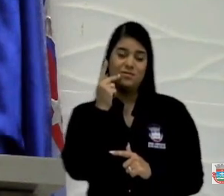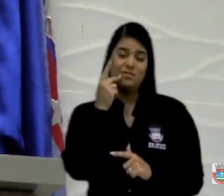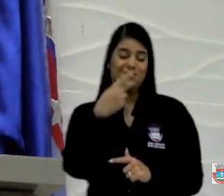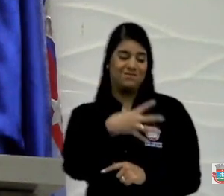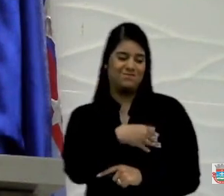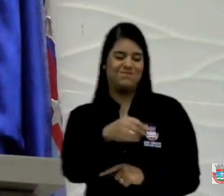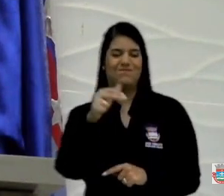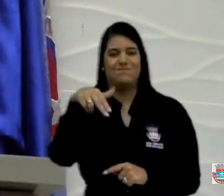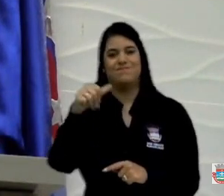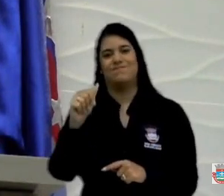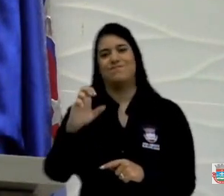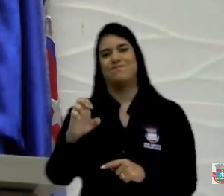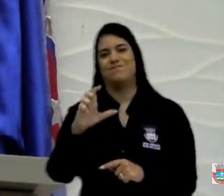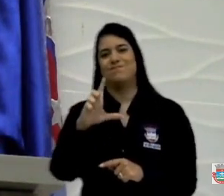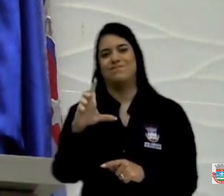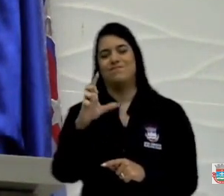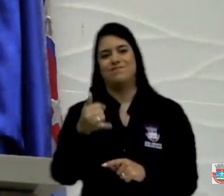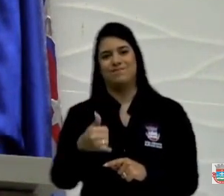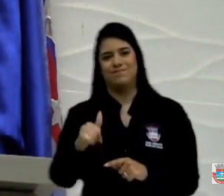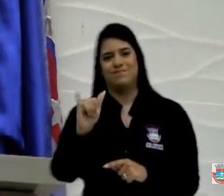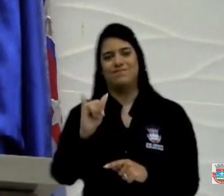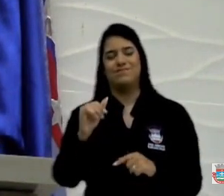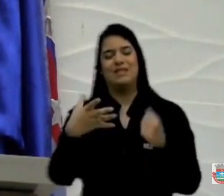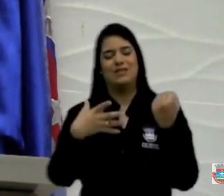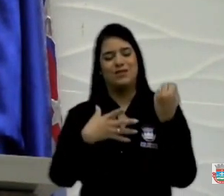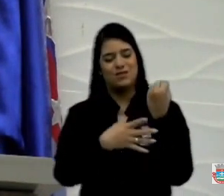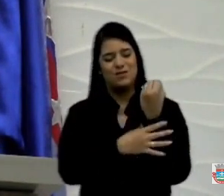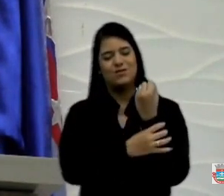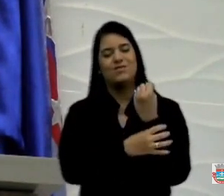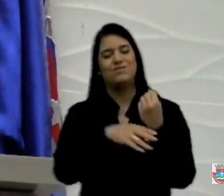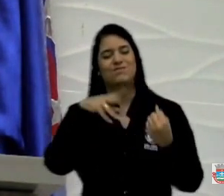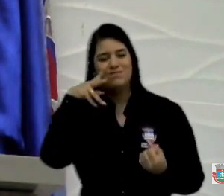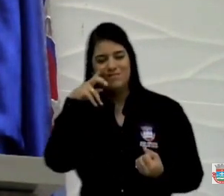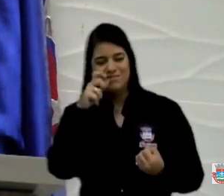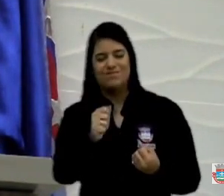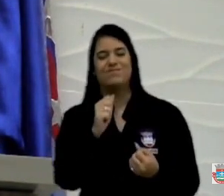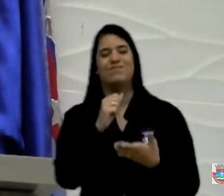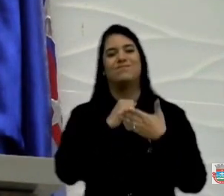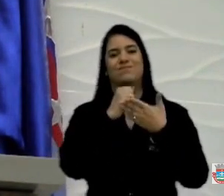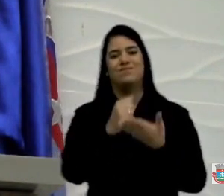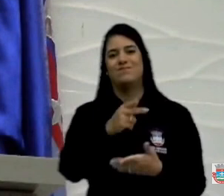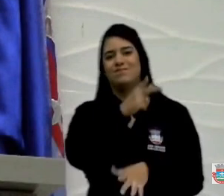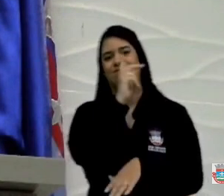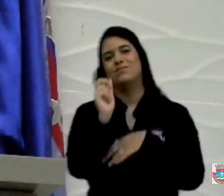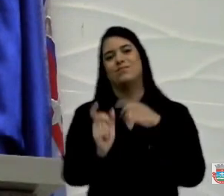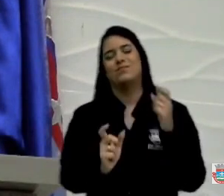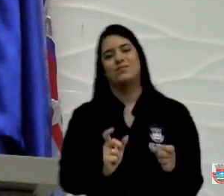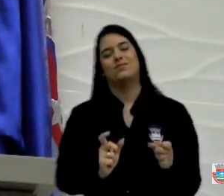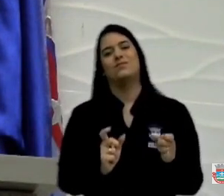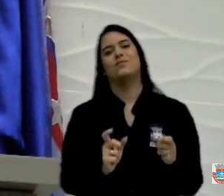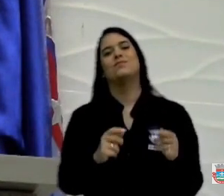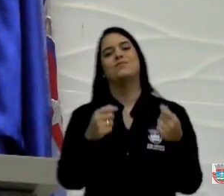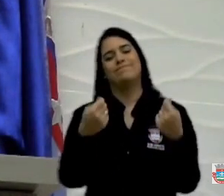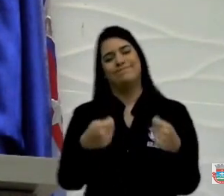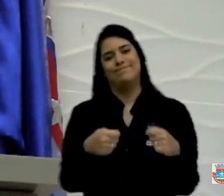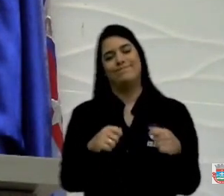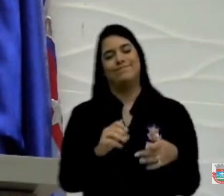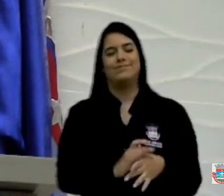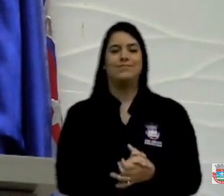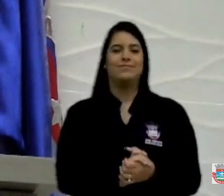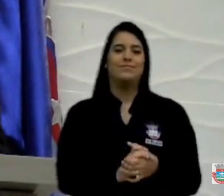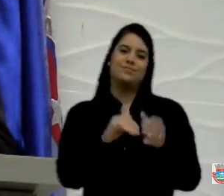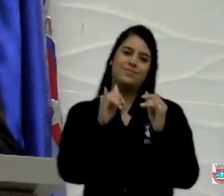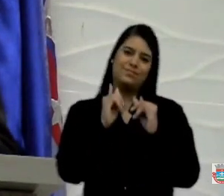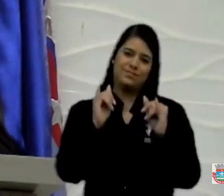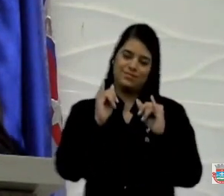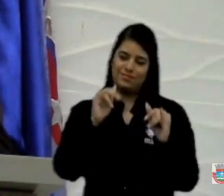possa fortalecer e dar discernimento para ajudar o próximo naquilo que é necessário. Então, dito isso,